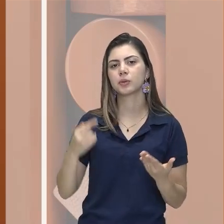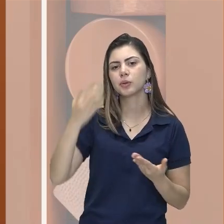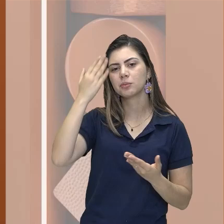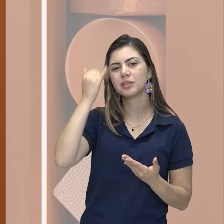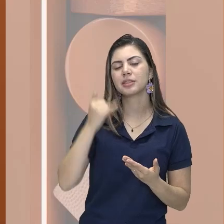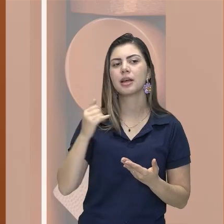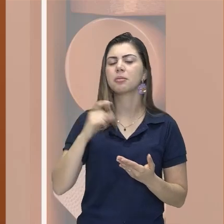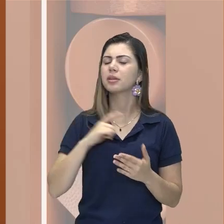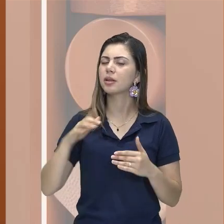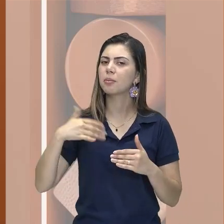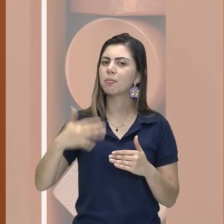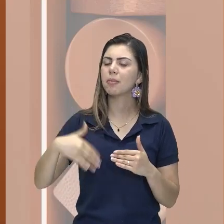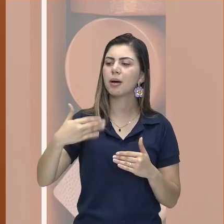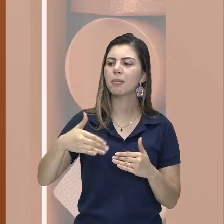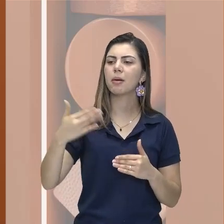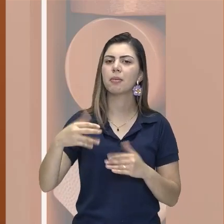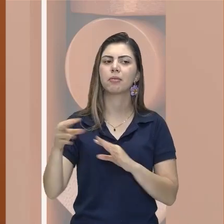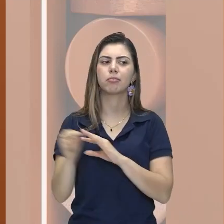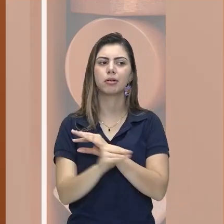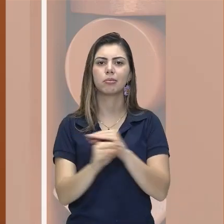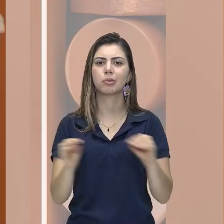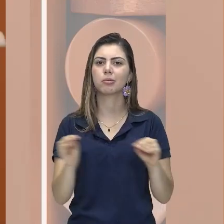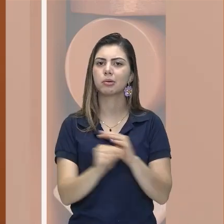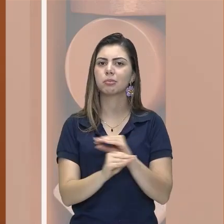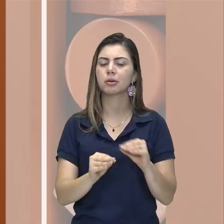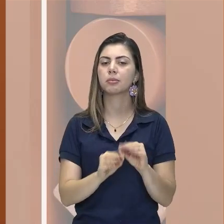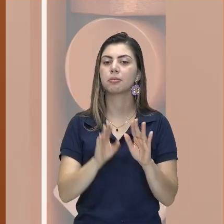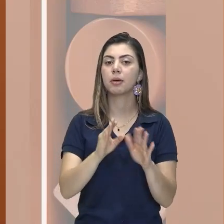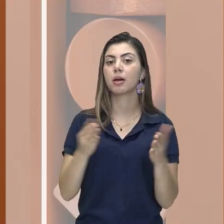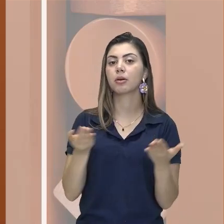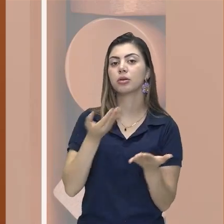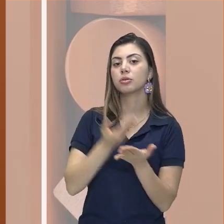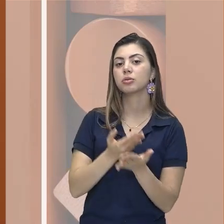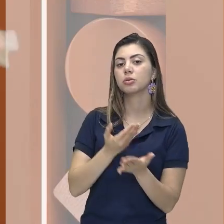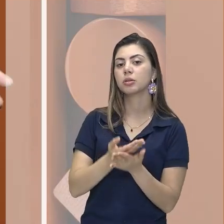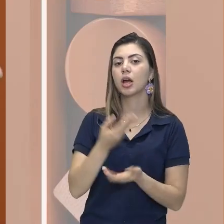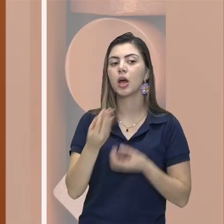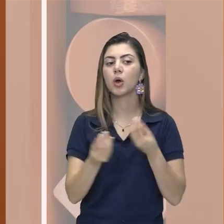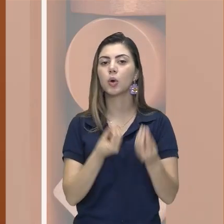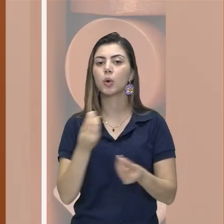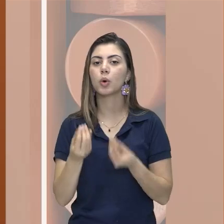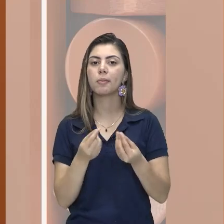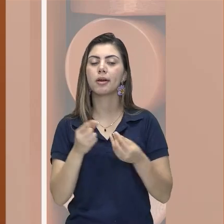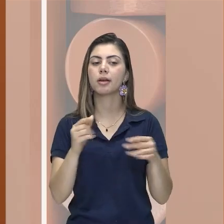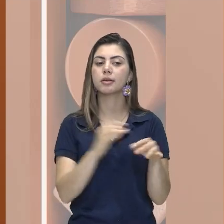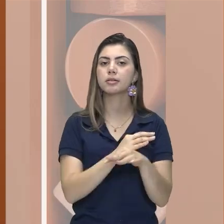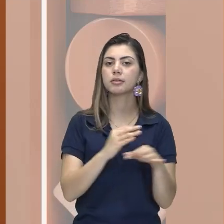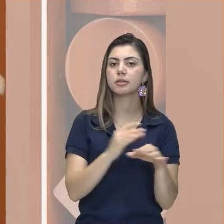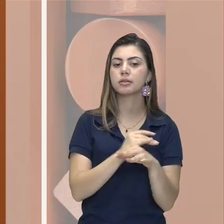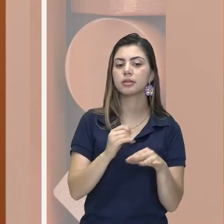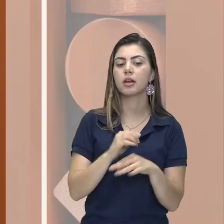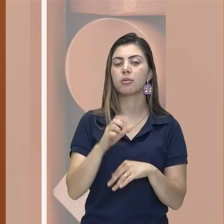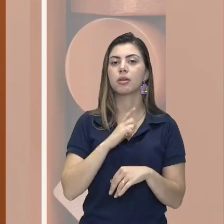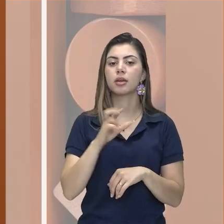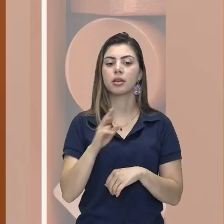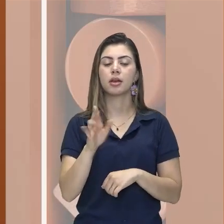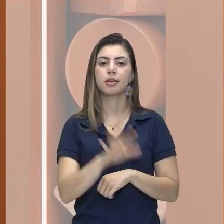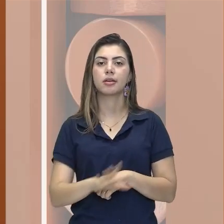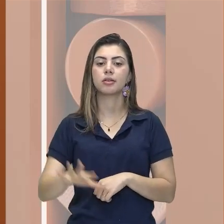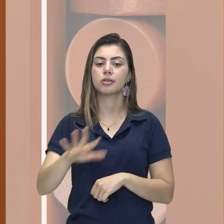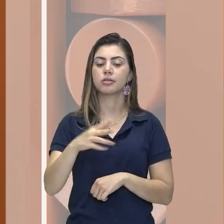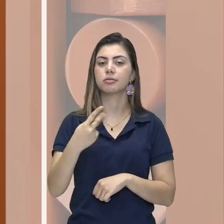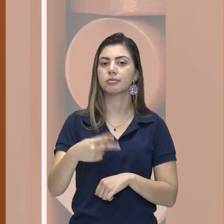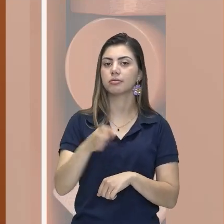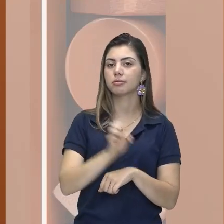é contínuo. Então, a gente vai ver como é que a urbanização ela se mostra nas regiões, nos estados